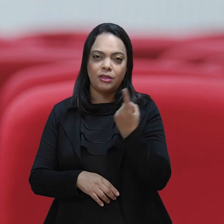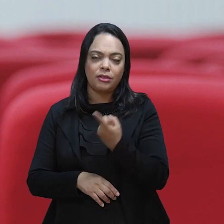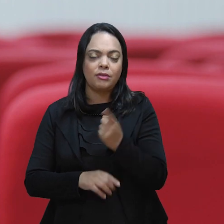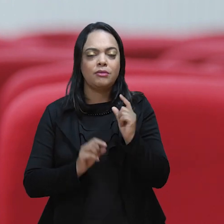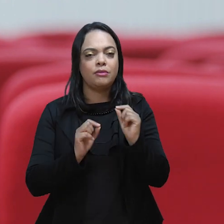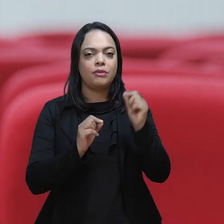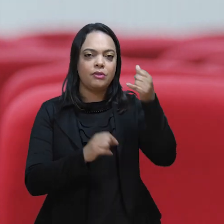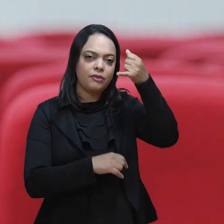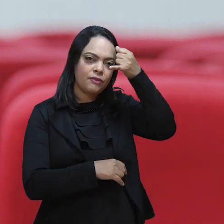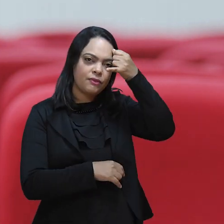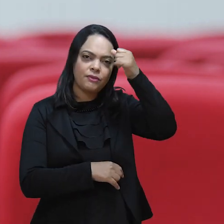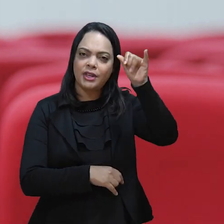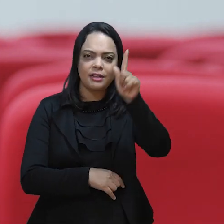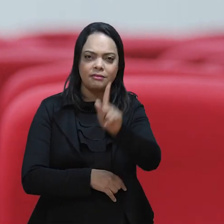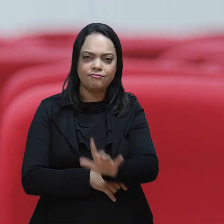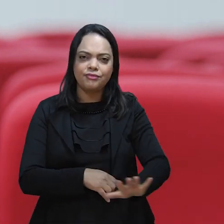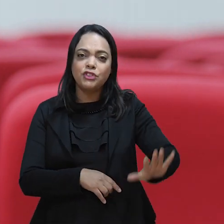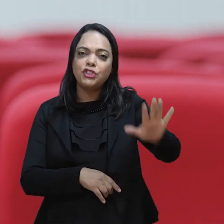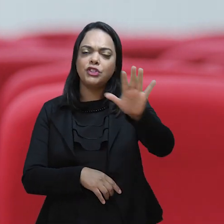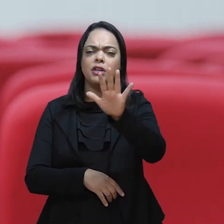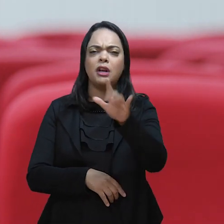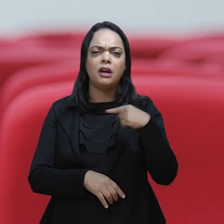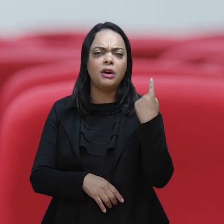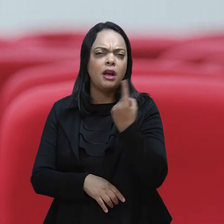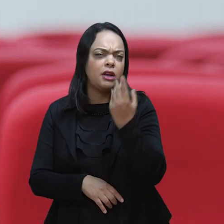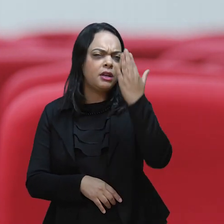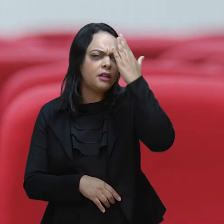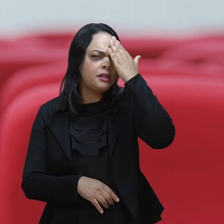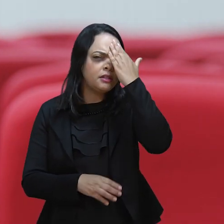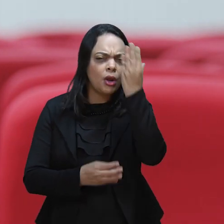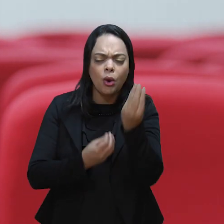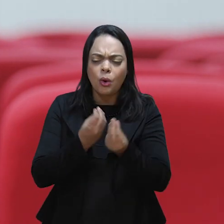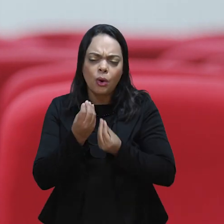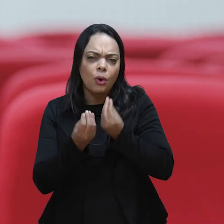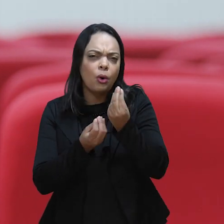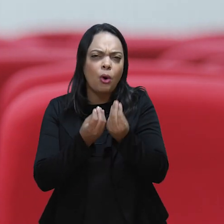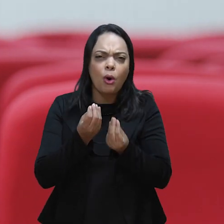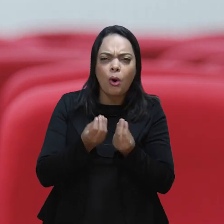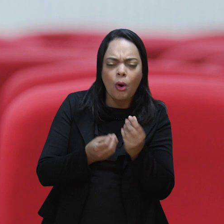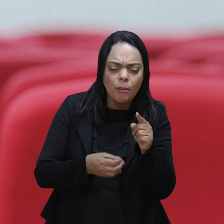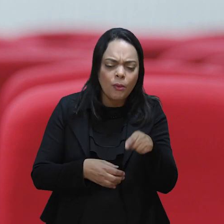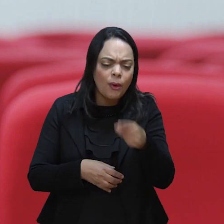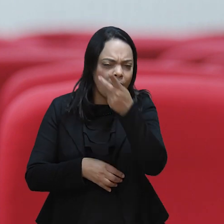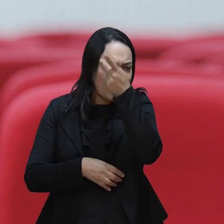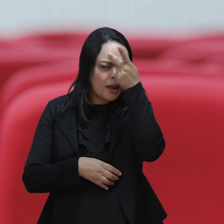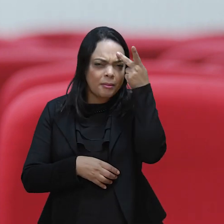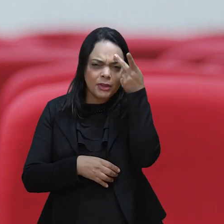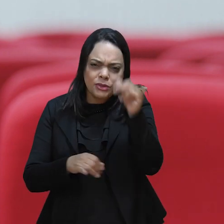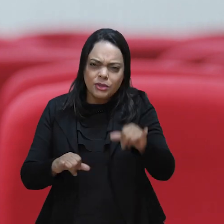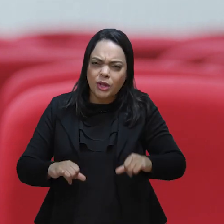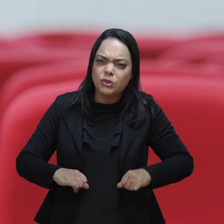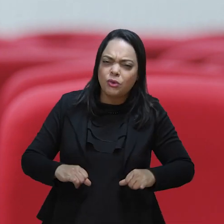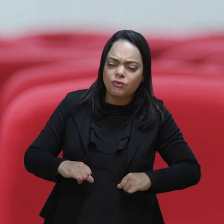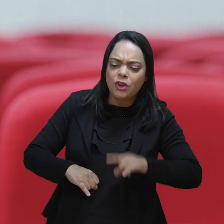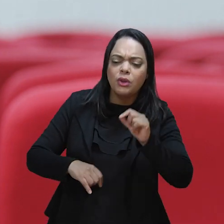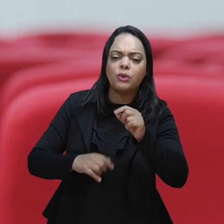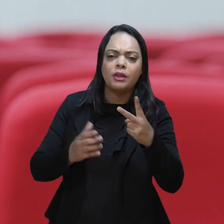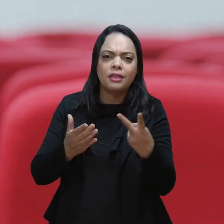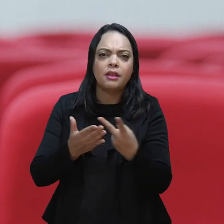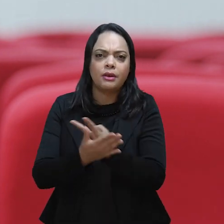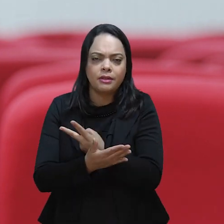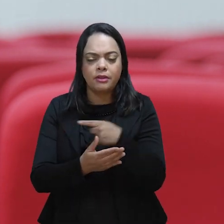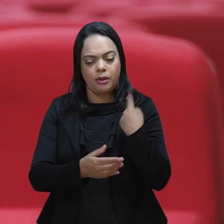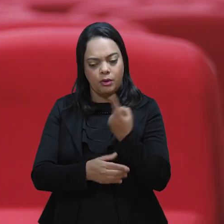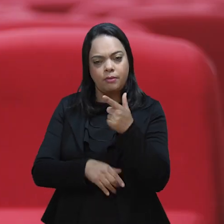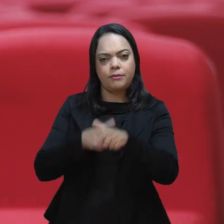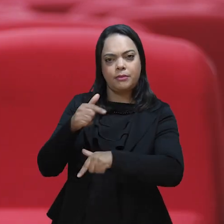prevenindo no geral mesmo, assim, para a gente ir entendendo o que é essa vulnerabilidade que a pessoa está passando lá e atuar frente